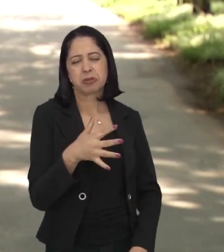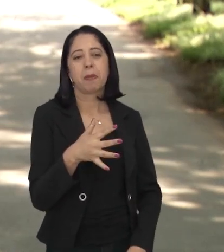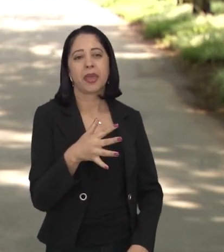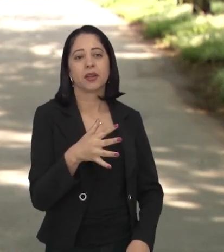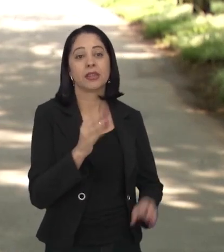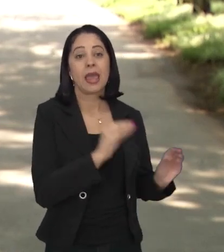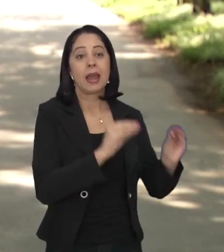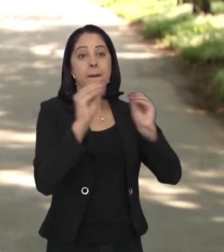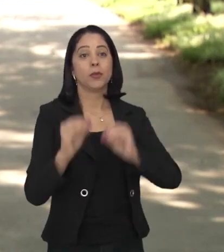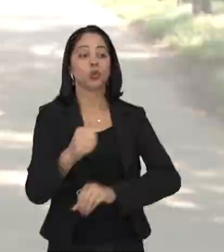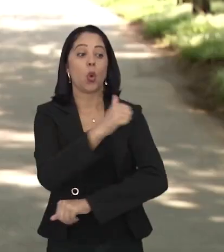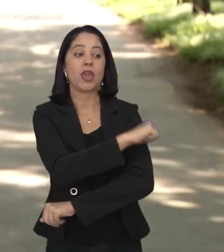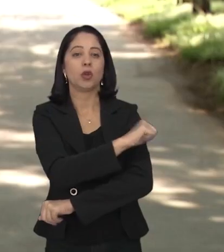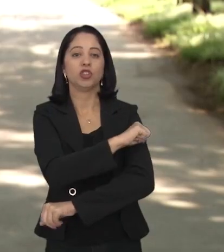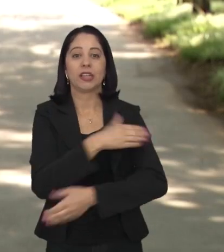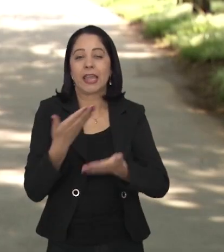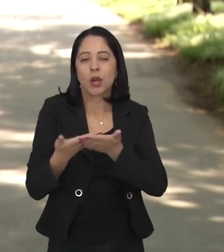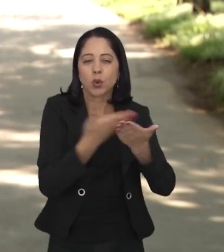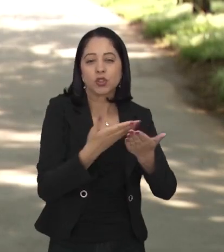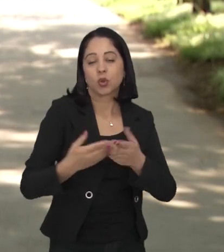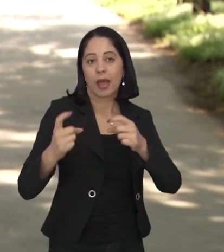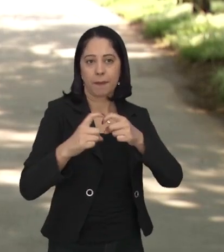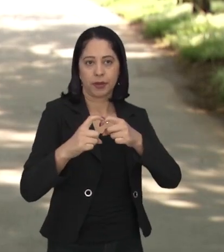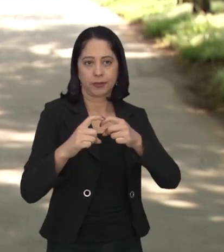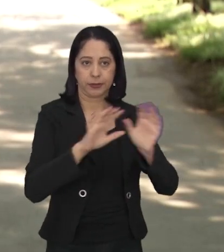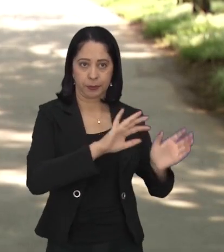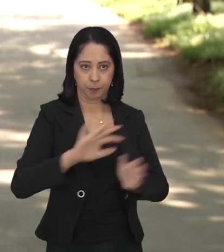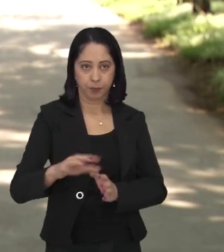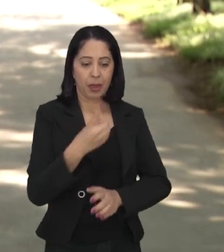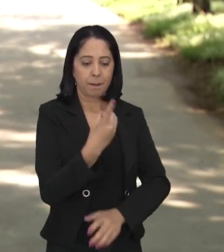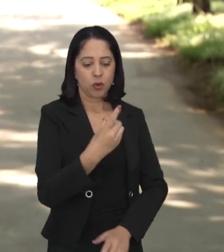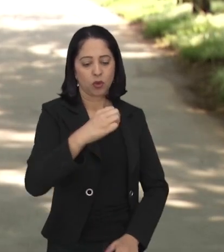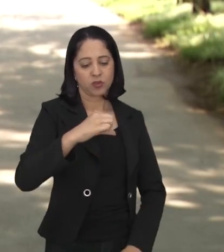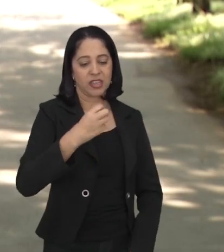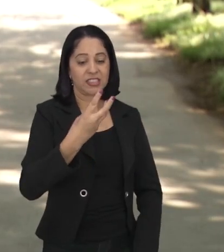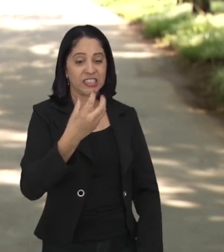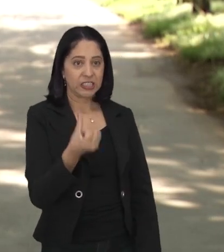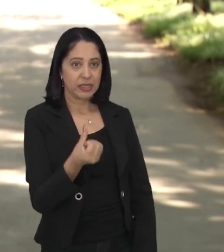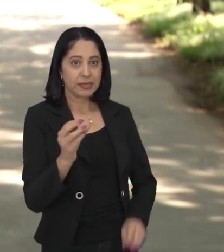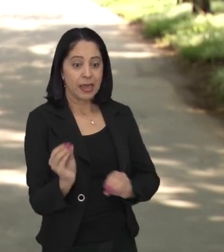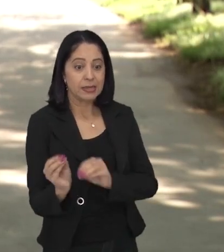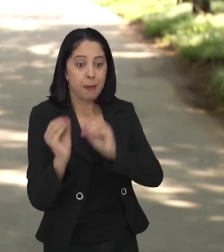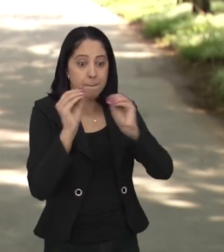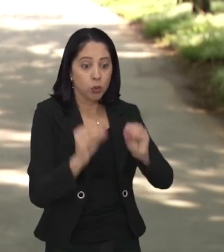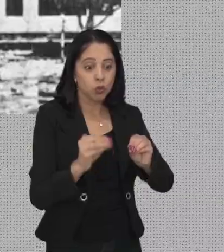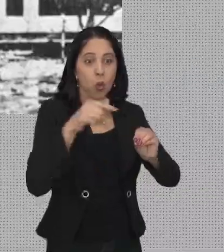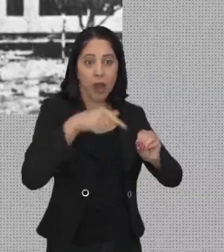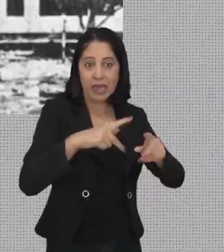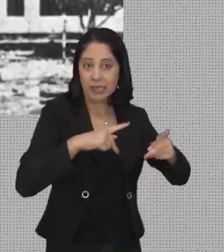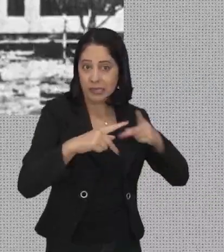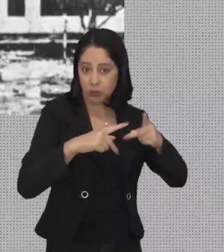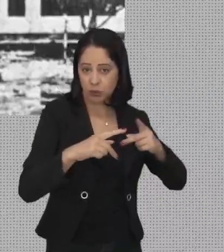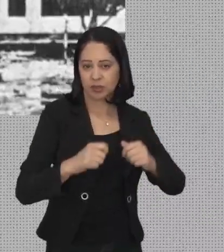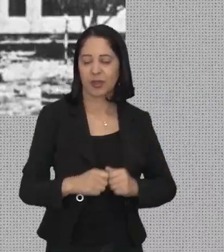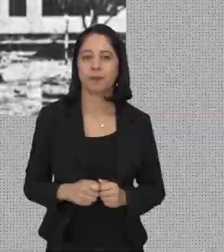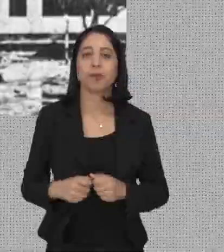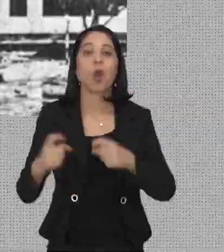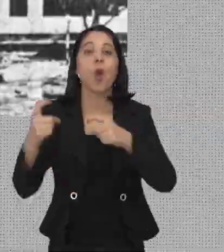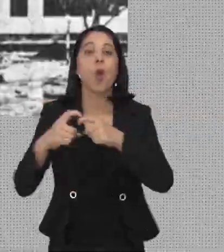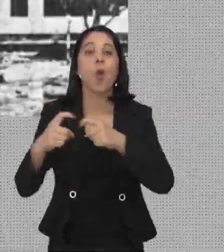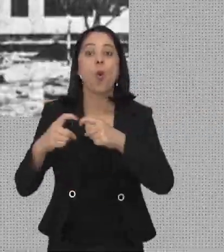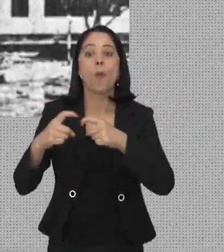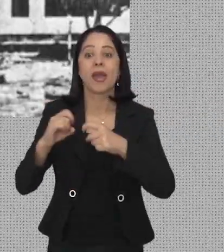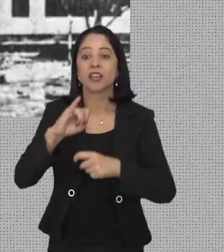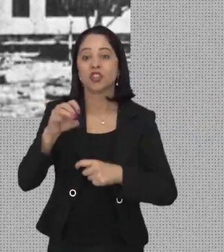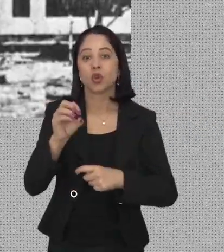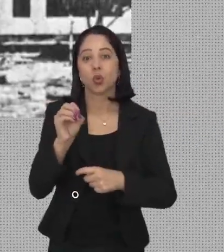o Rio de Janeiro fazer medicina. Veio para São José em 1936, já formado, né? O doutor Jorge Zarur